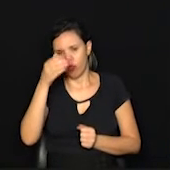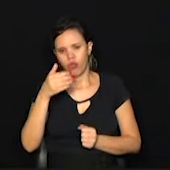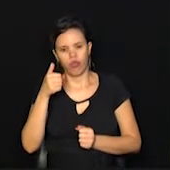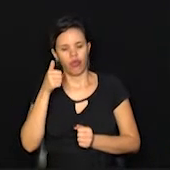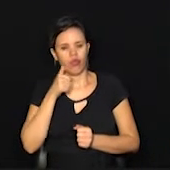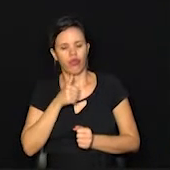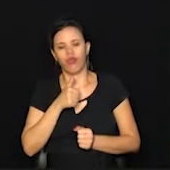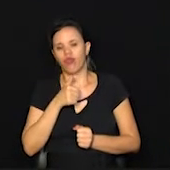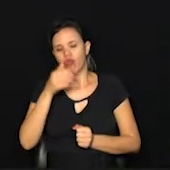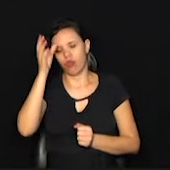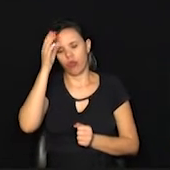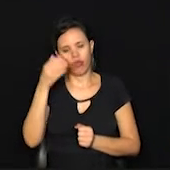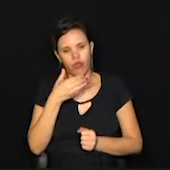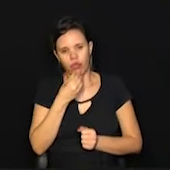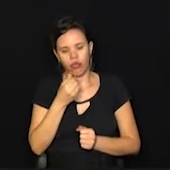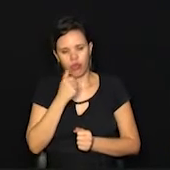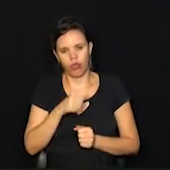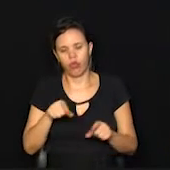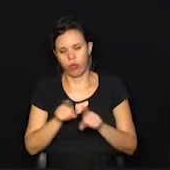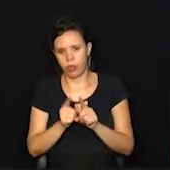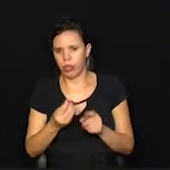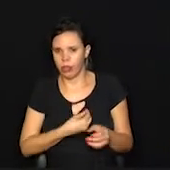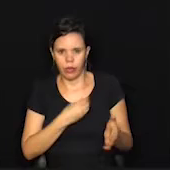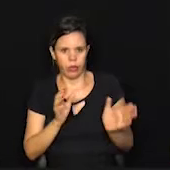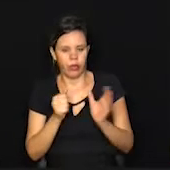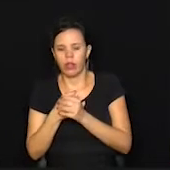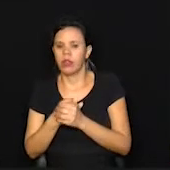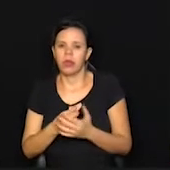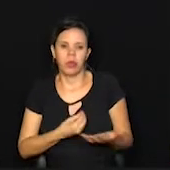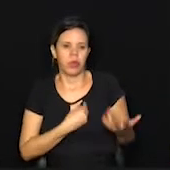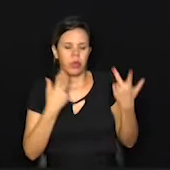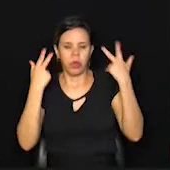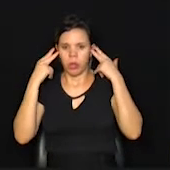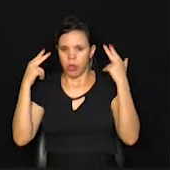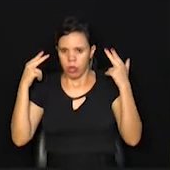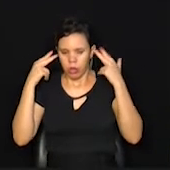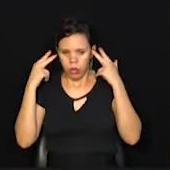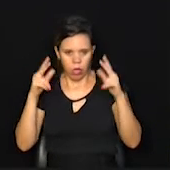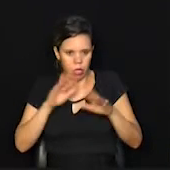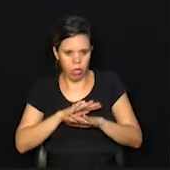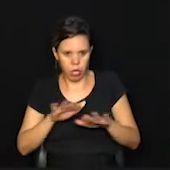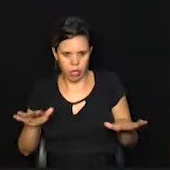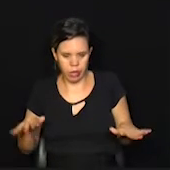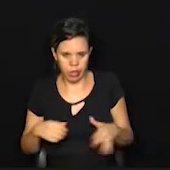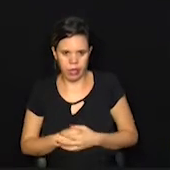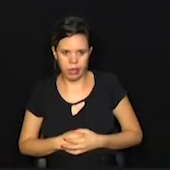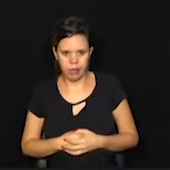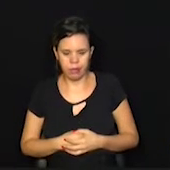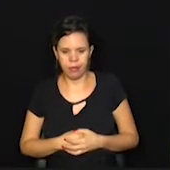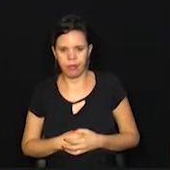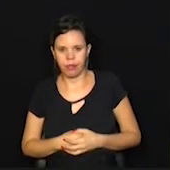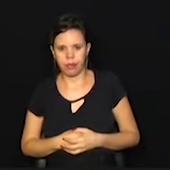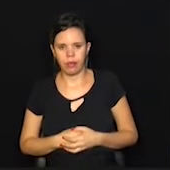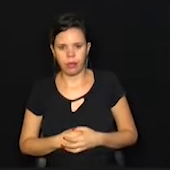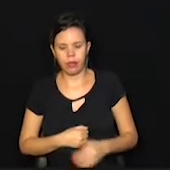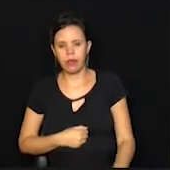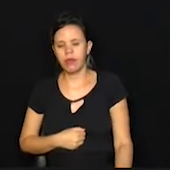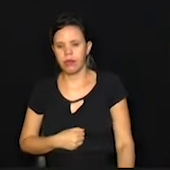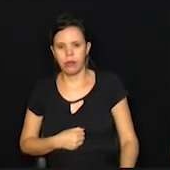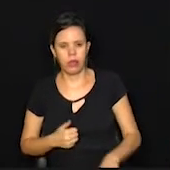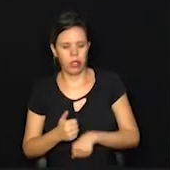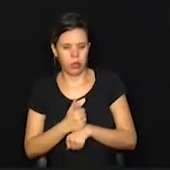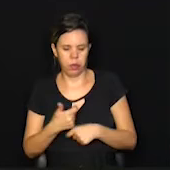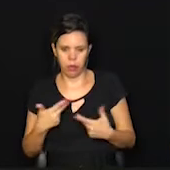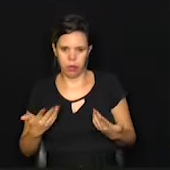filhos deles que também vivia na clandestinidade né tinha uma vida normal absolutamente normal do ponto de vista profissional